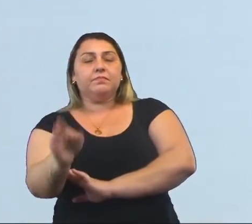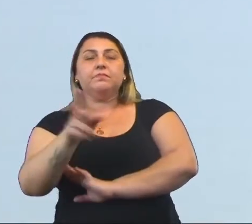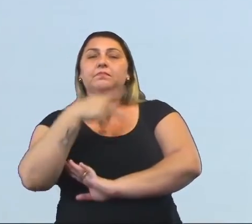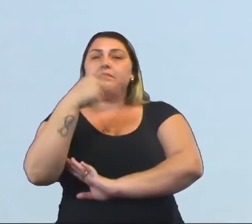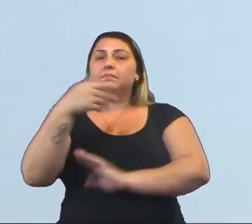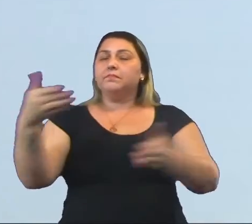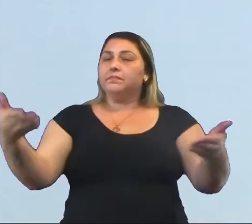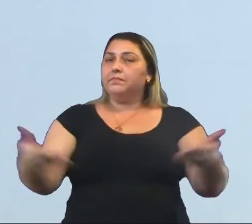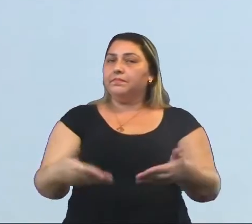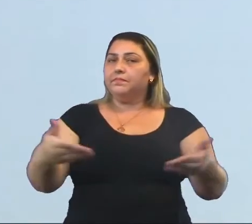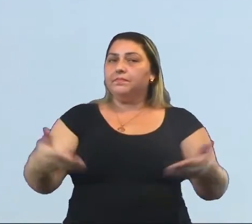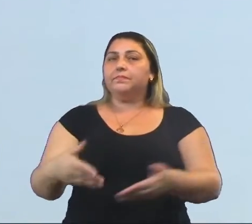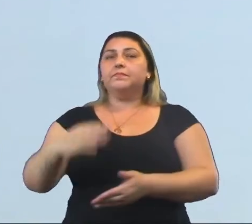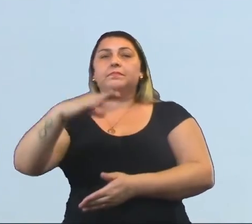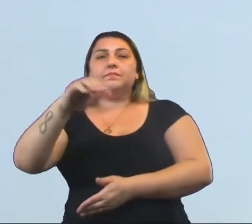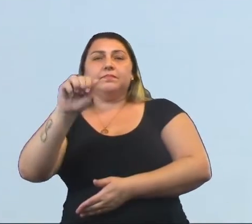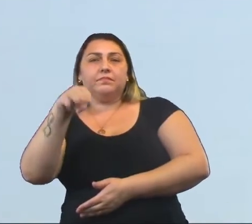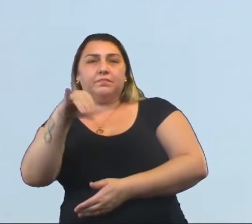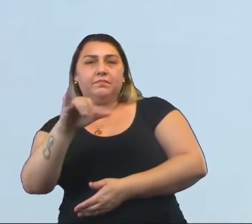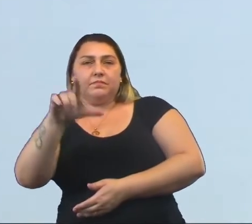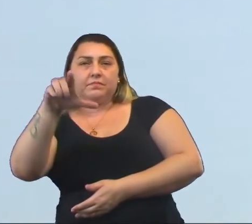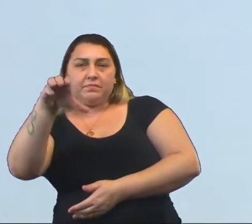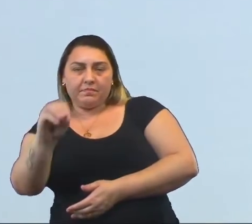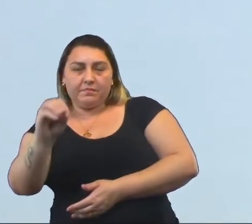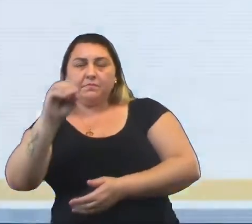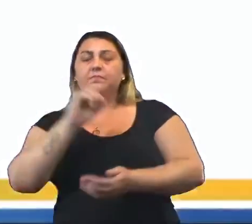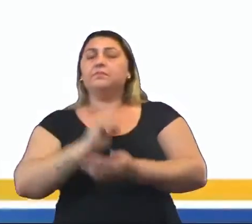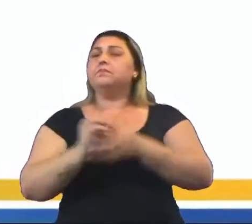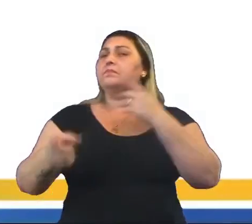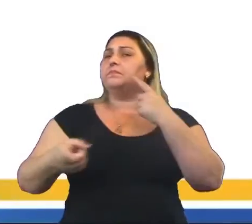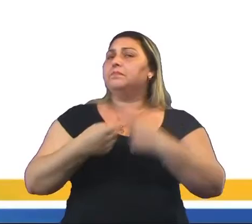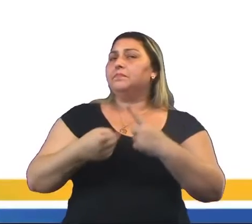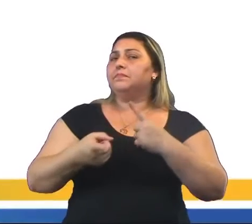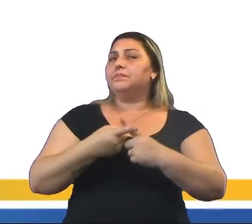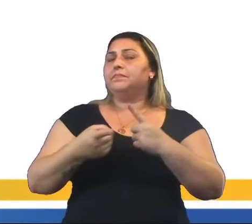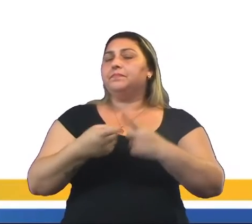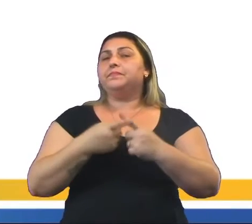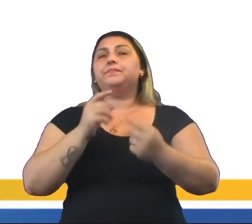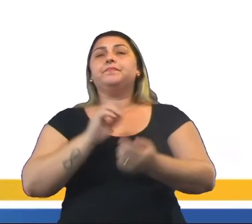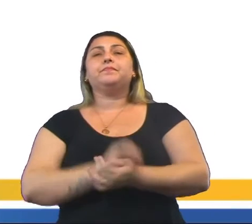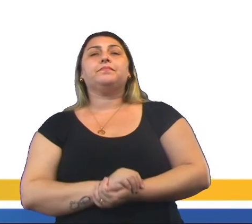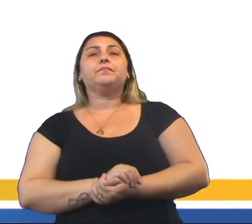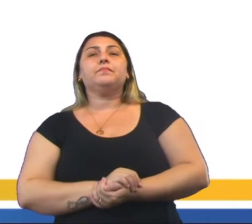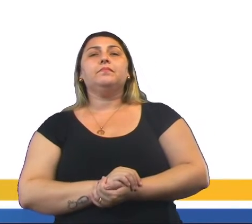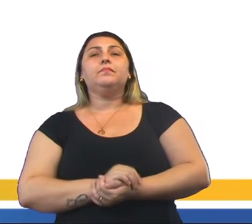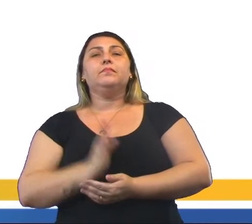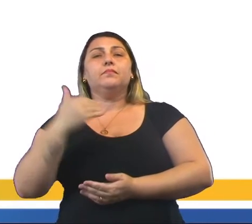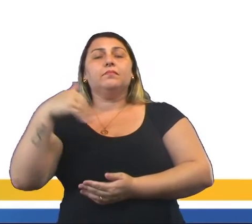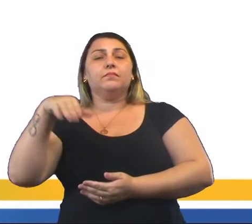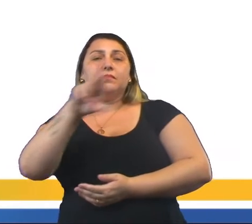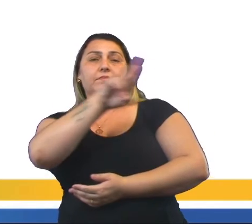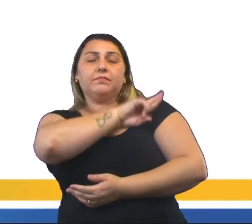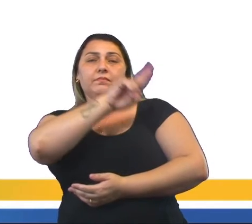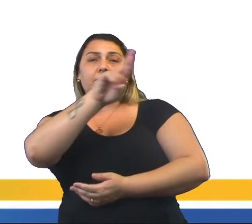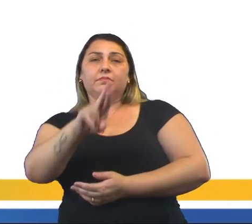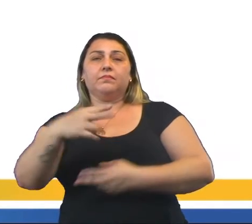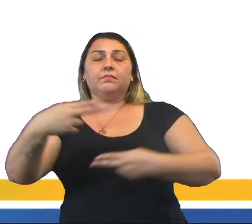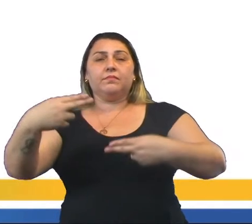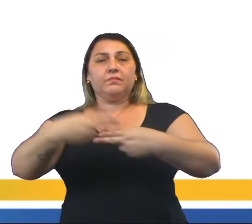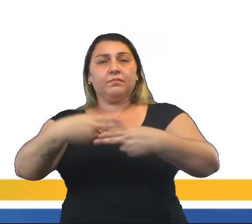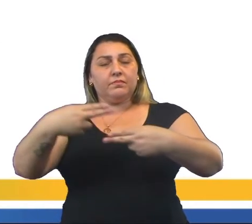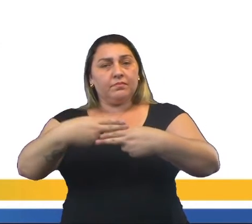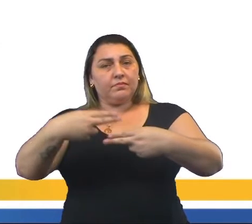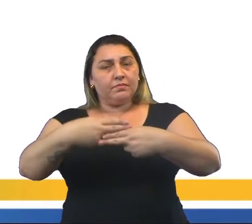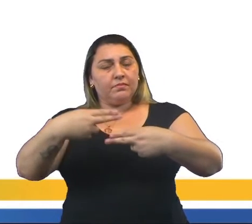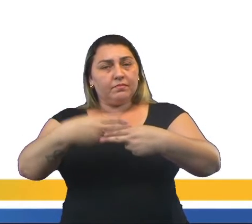tratar aqui é de Camilo Castelo Branco. Por quê? Camilo Castelo Branco é o maior representante da novela